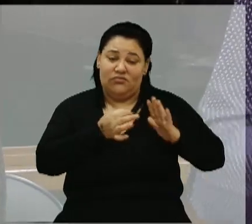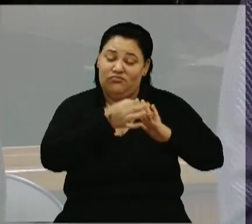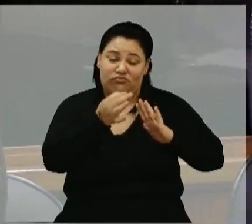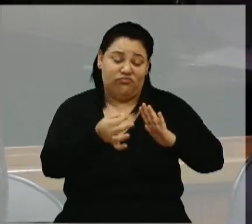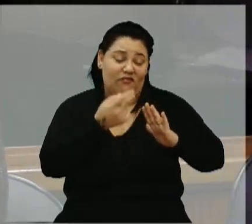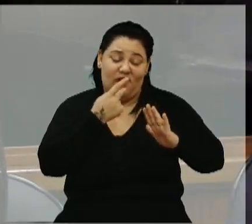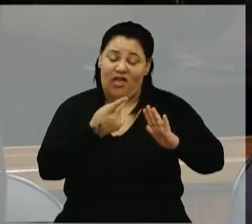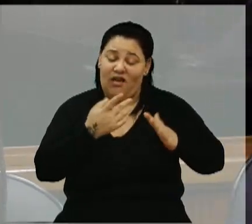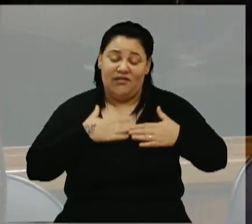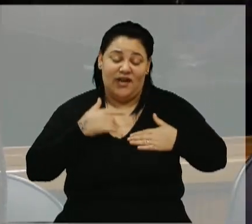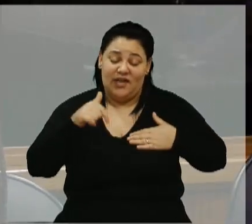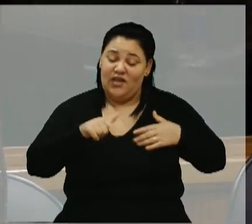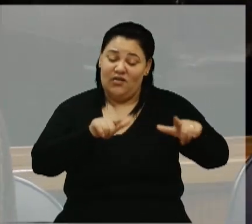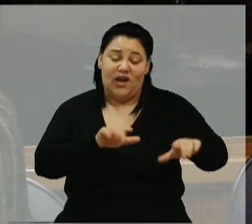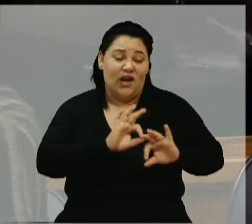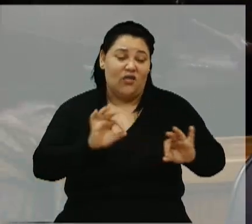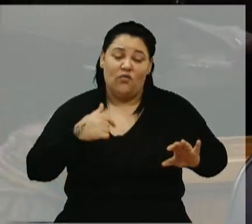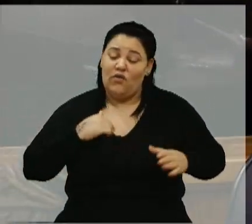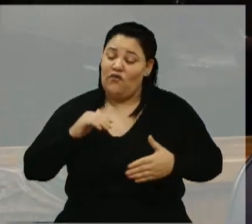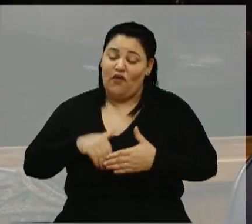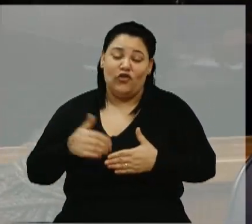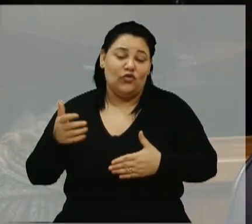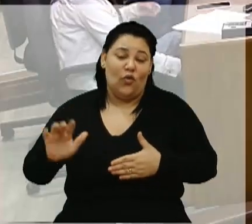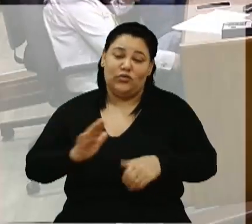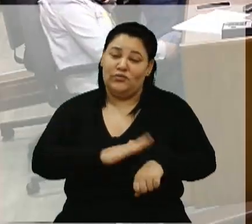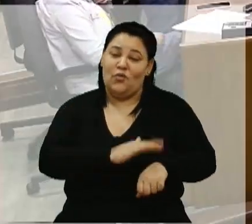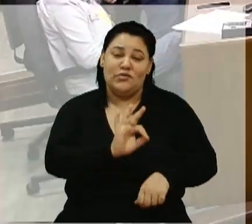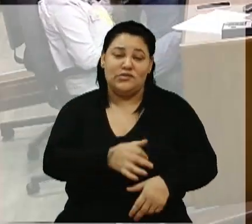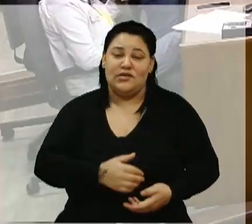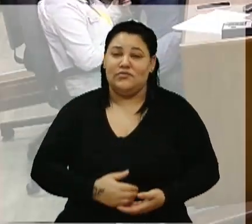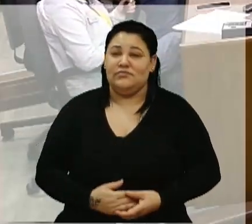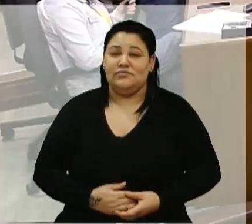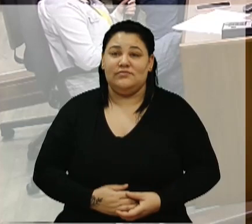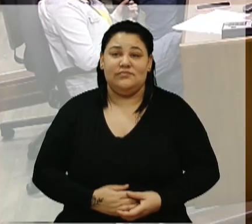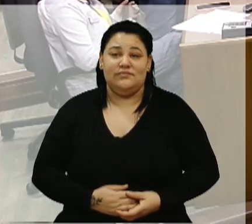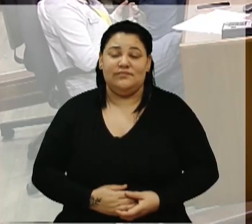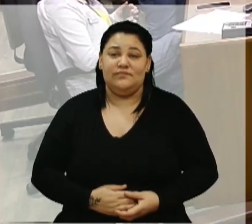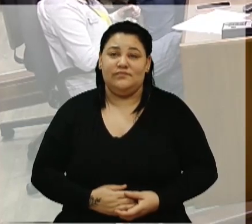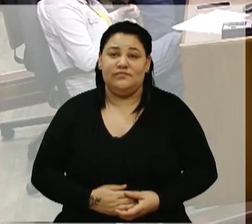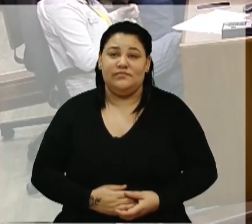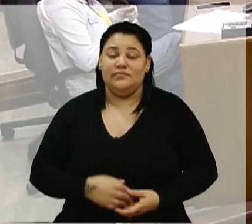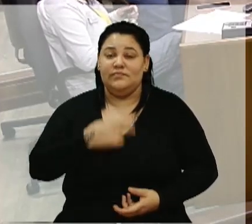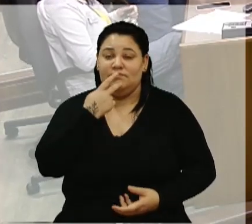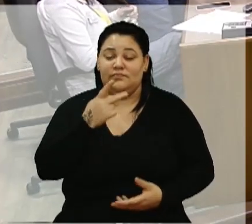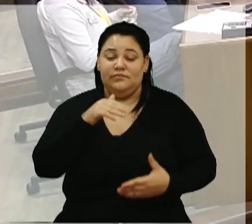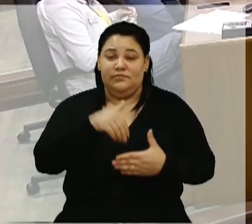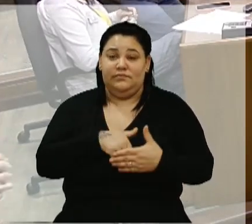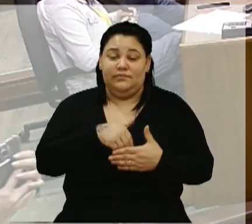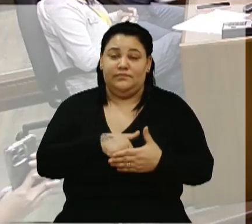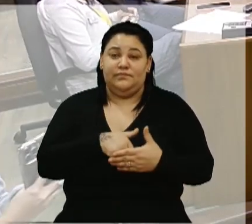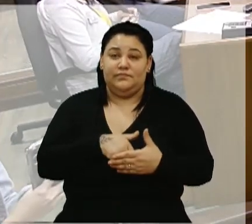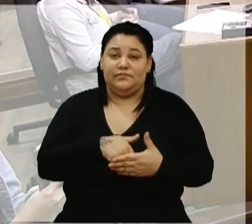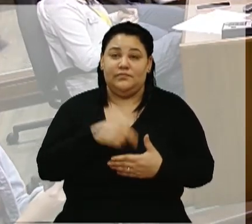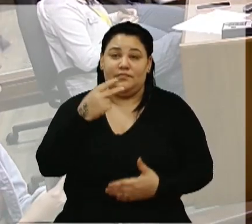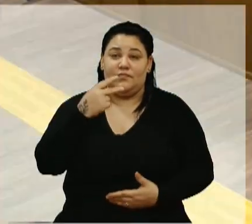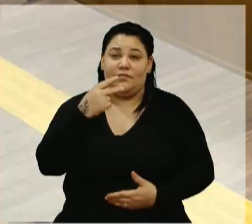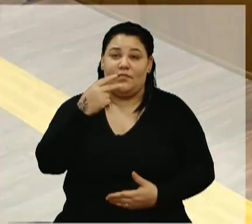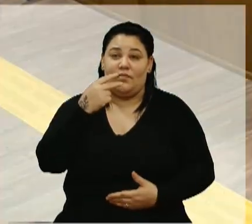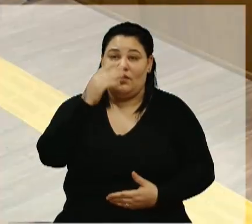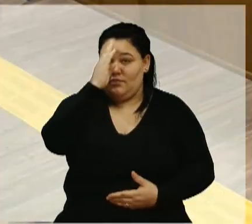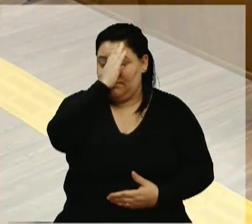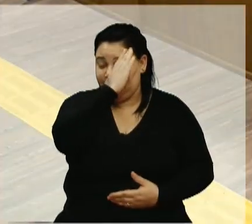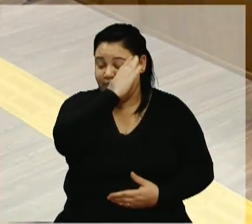nenhum, eu voto contrário no momento oportuno. Muito obrigado. Em declaração de voto, vereador Adriano Bressan.